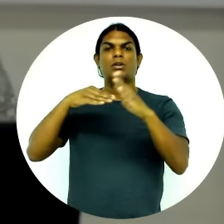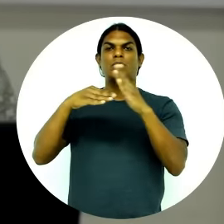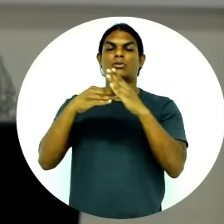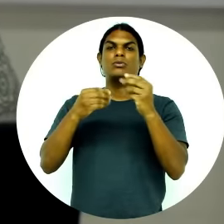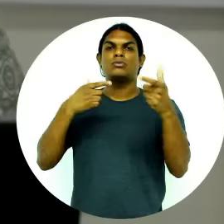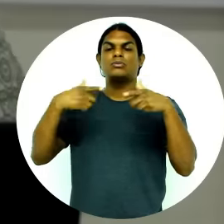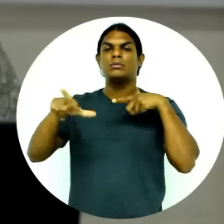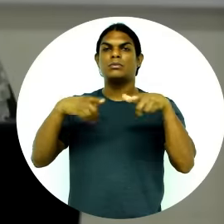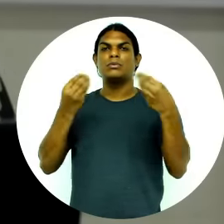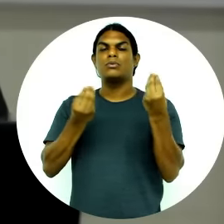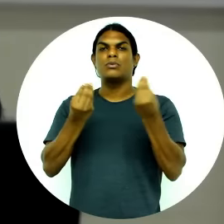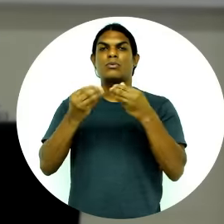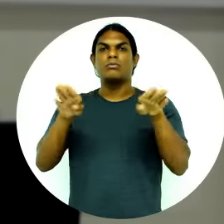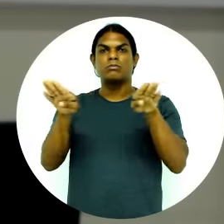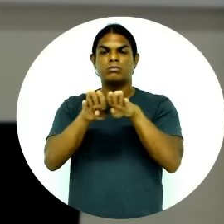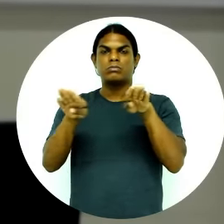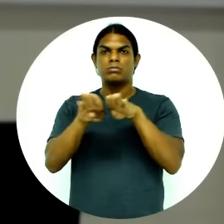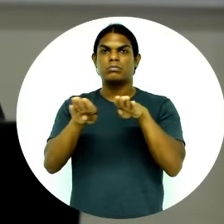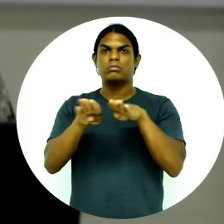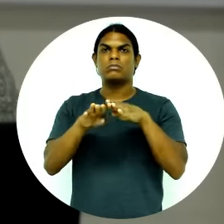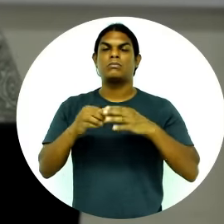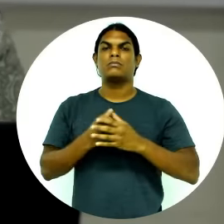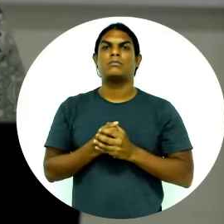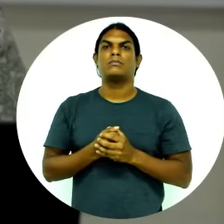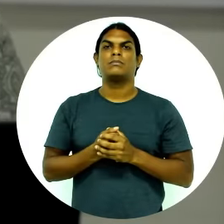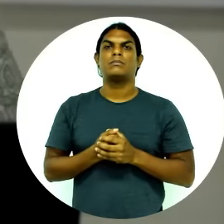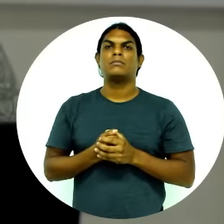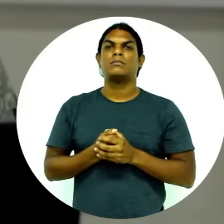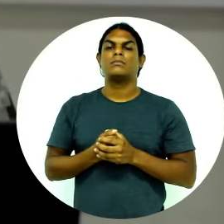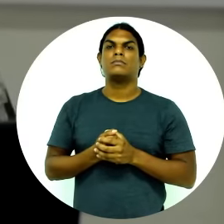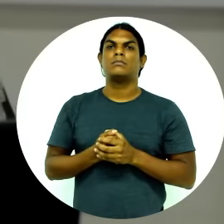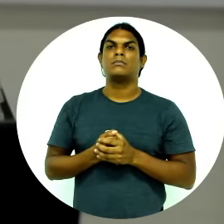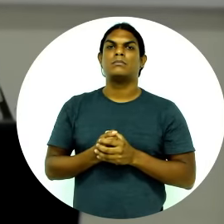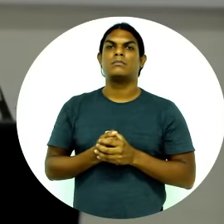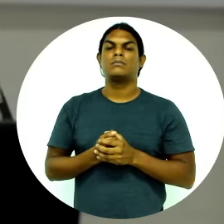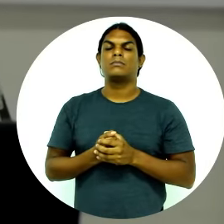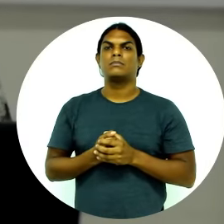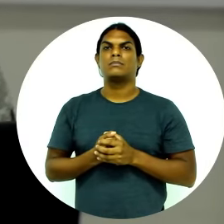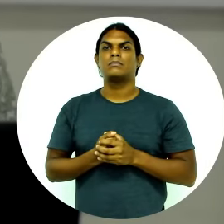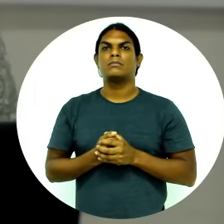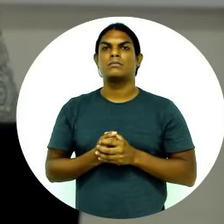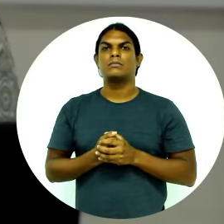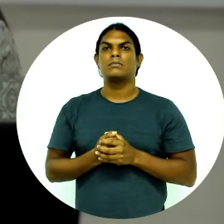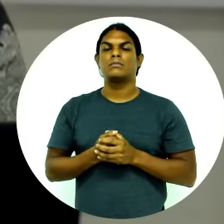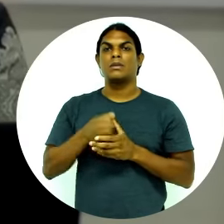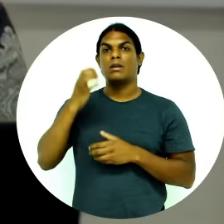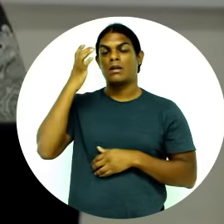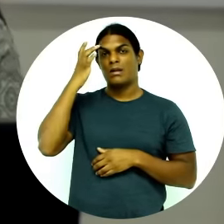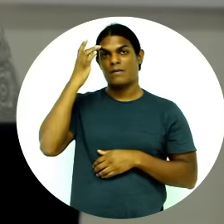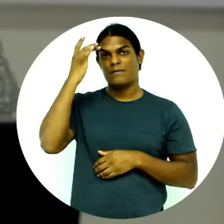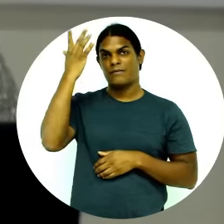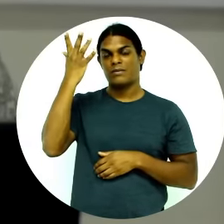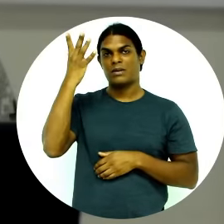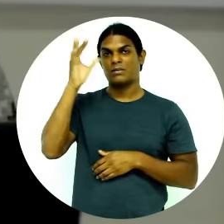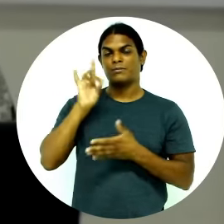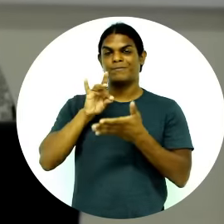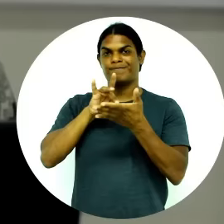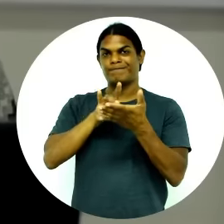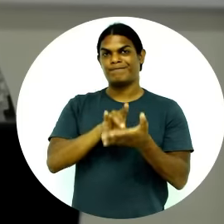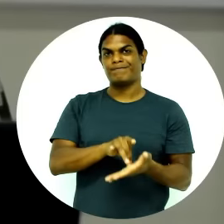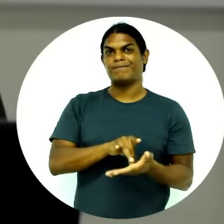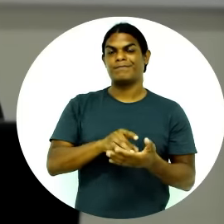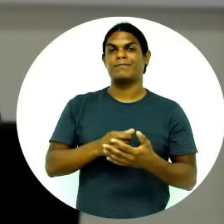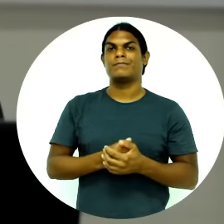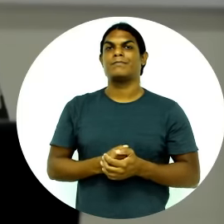influência pessoal do avaliador, ou seja, a subjetividade. Não requer treinamento dos avaliadores para sua aplicação, ou seja, é